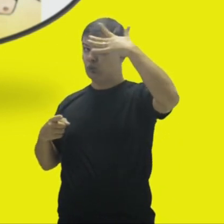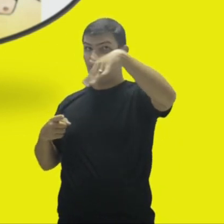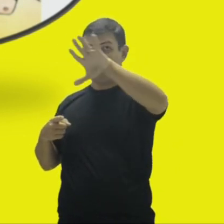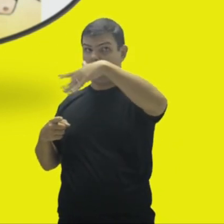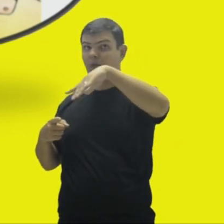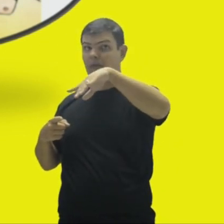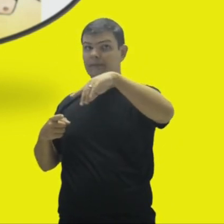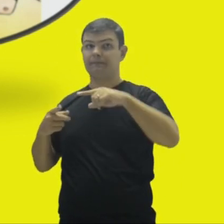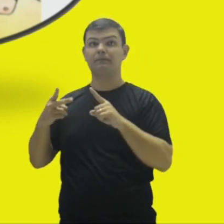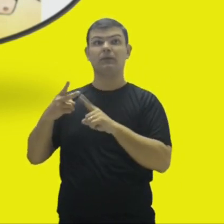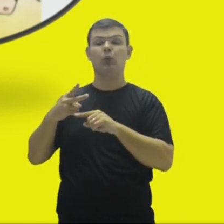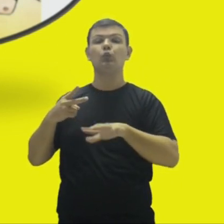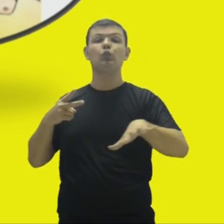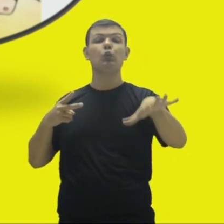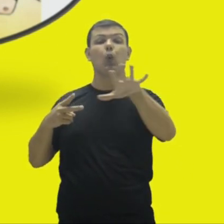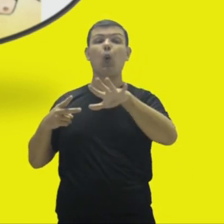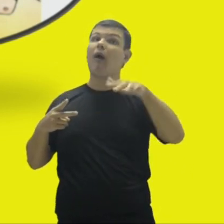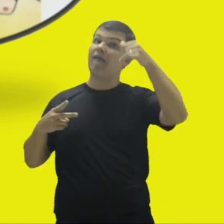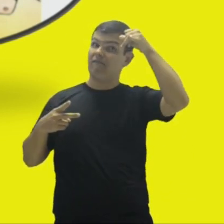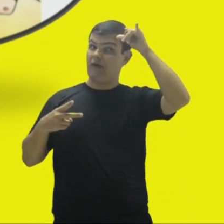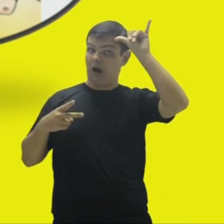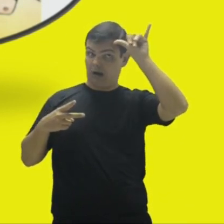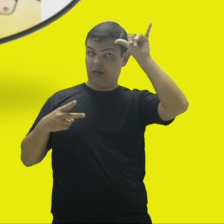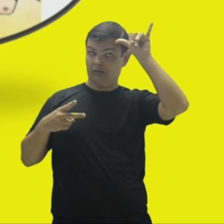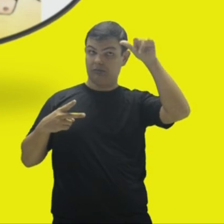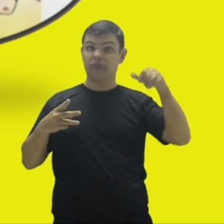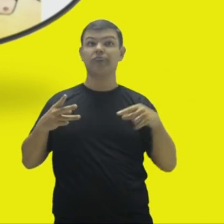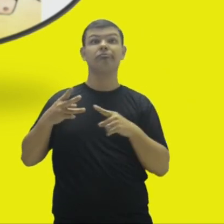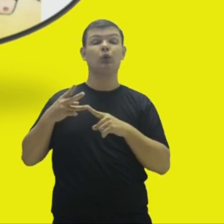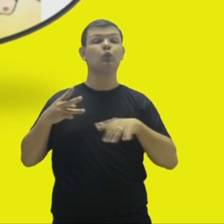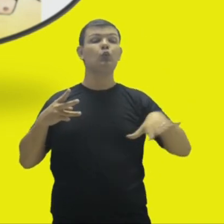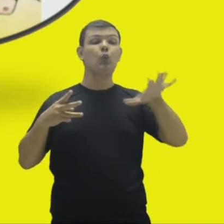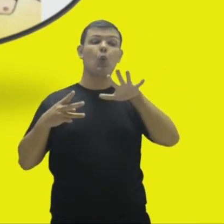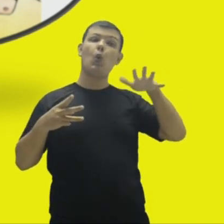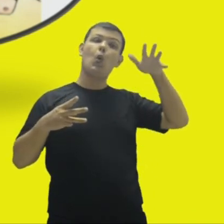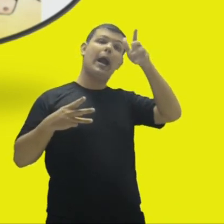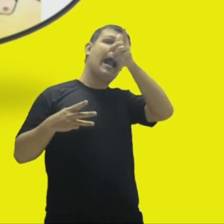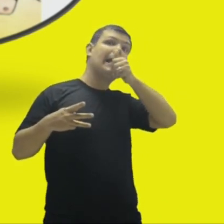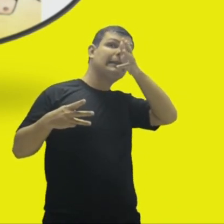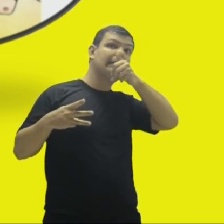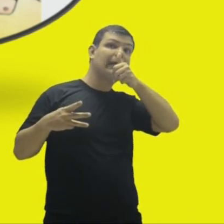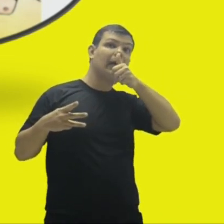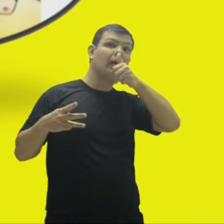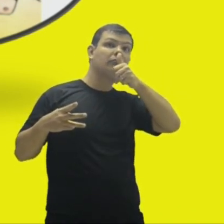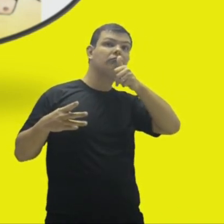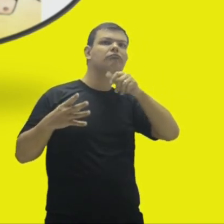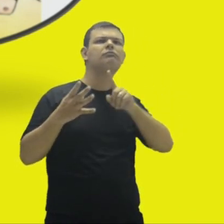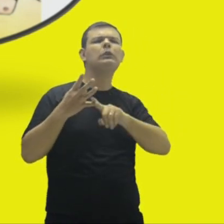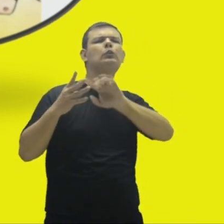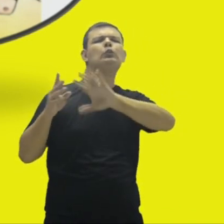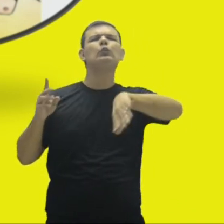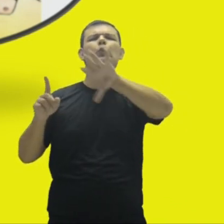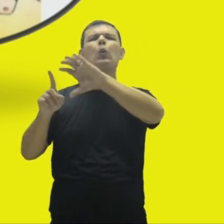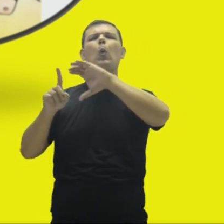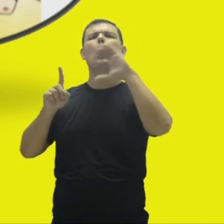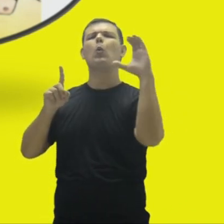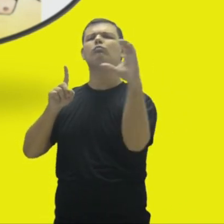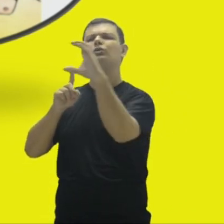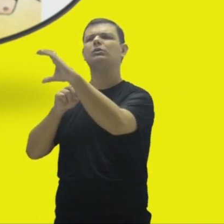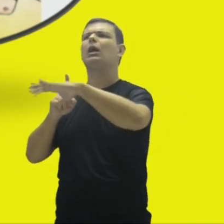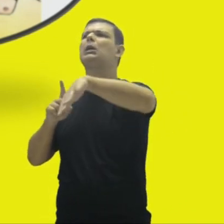local? Todas as outras vacas? Todas as outras galinhas? Toda a comunidade lá do